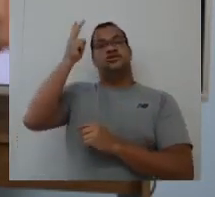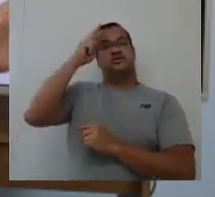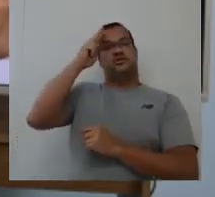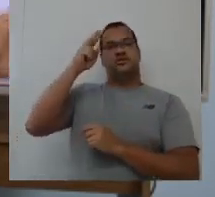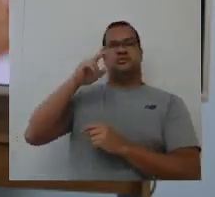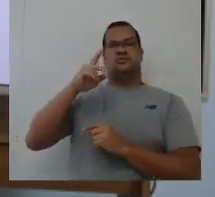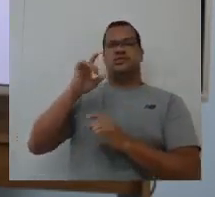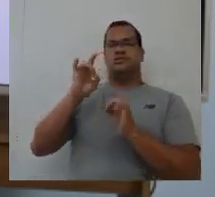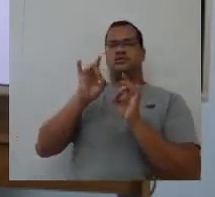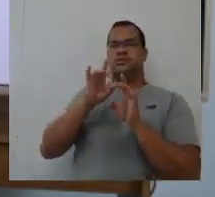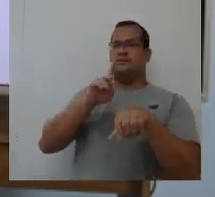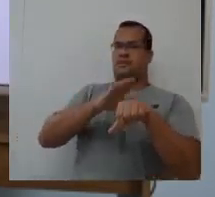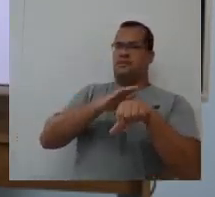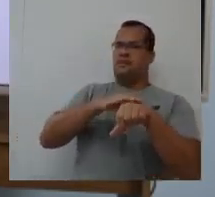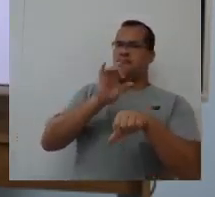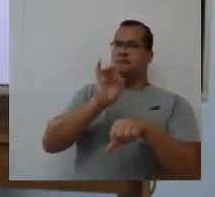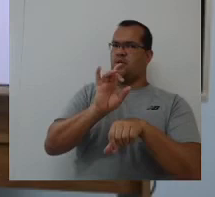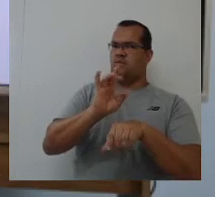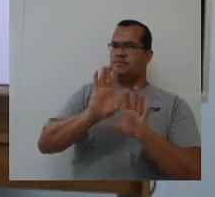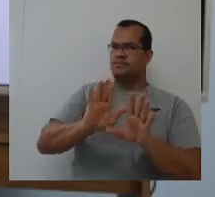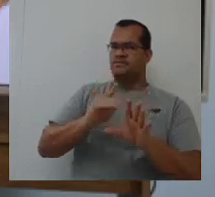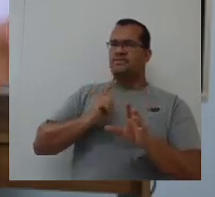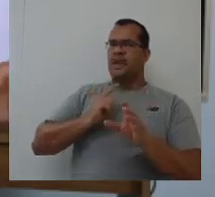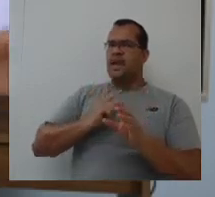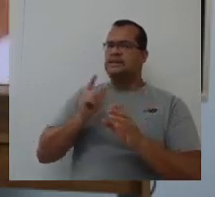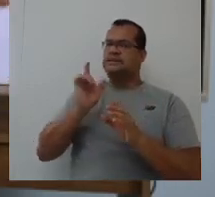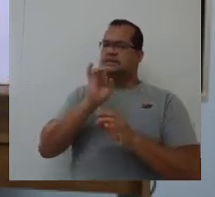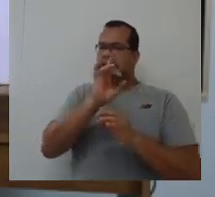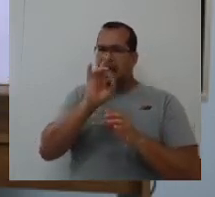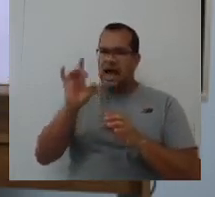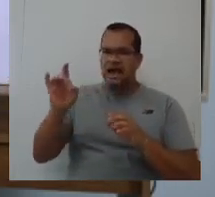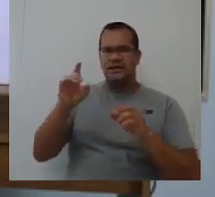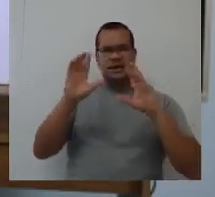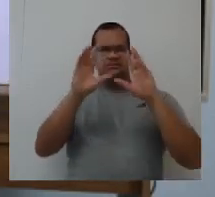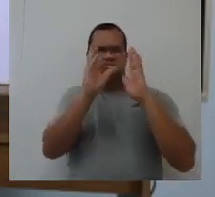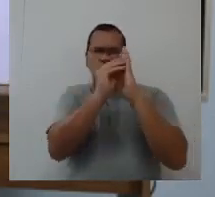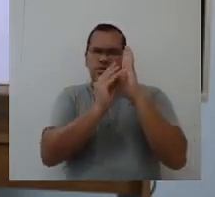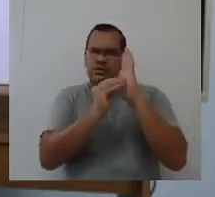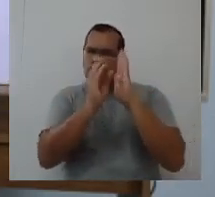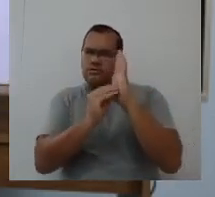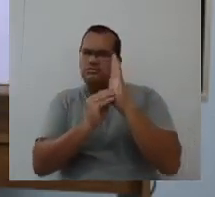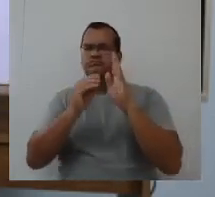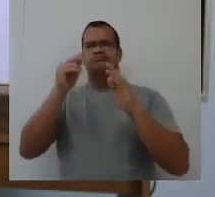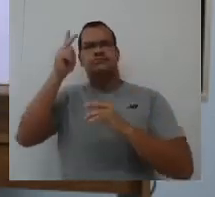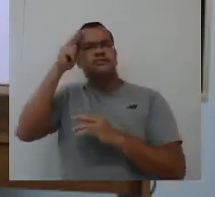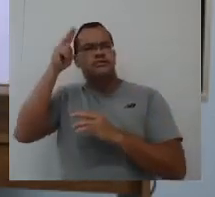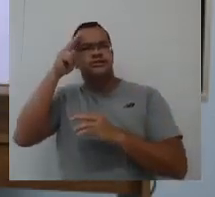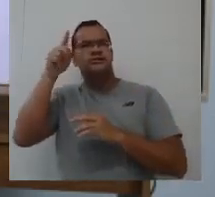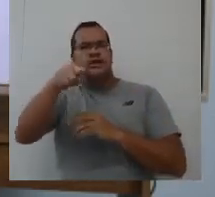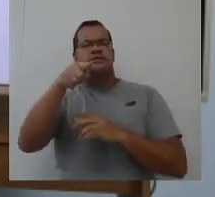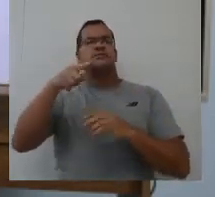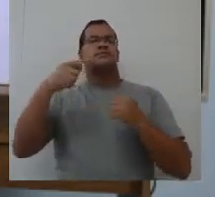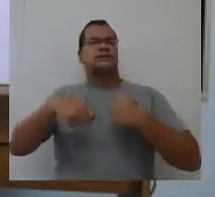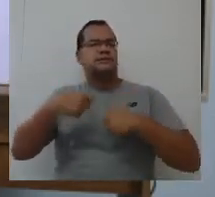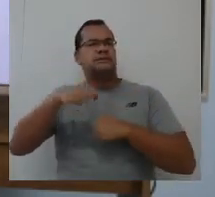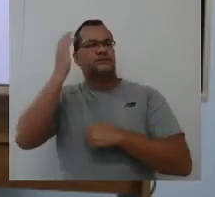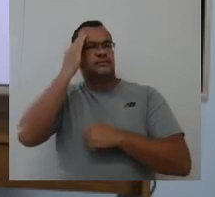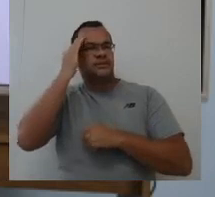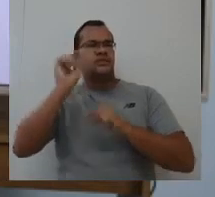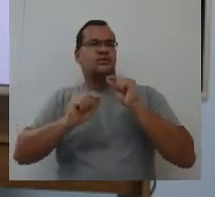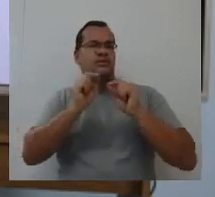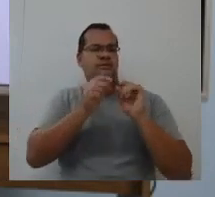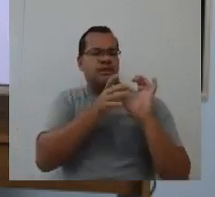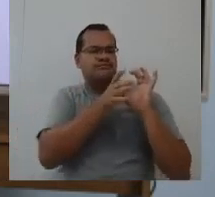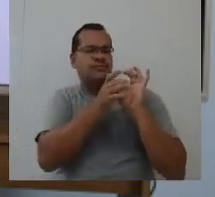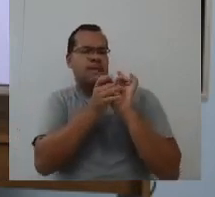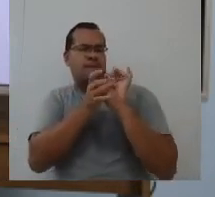em si. Nós precisamos compreender a cada assunto de história que nossos professores trabalham conosco, qual é o